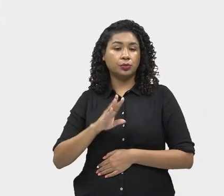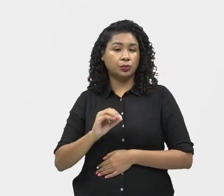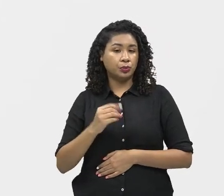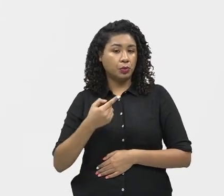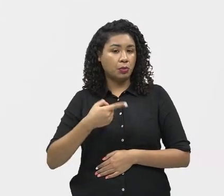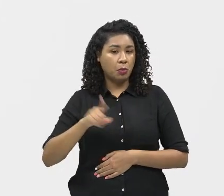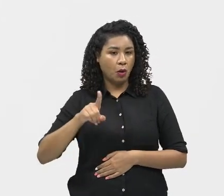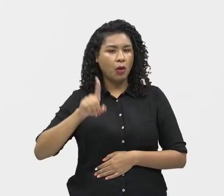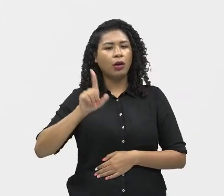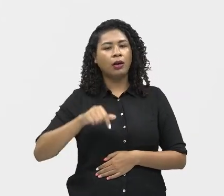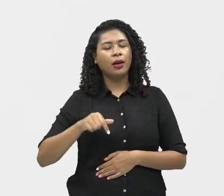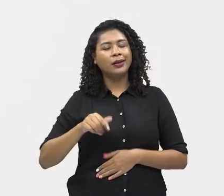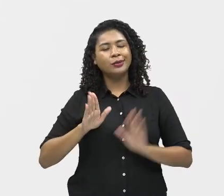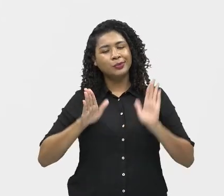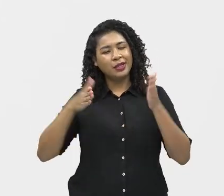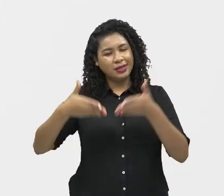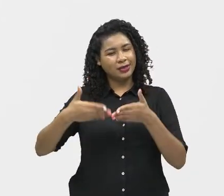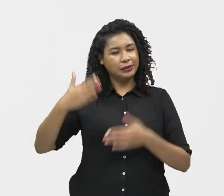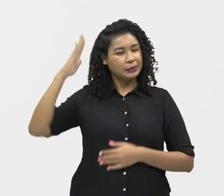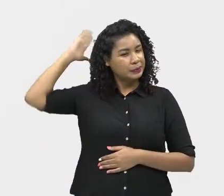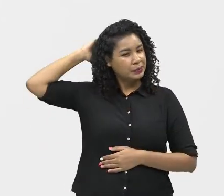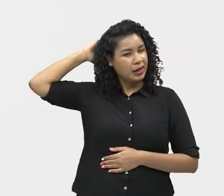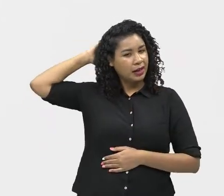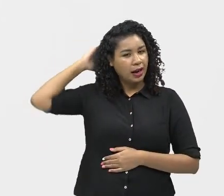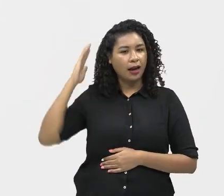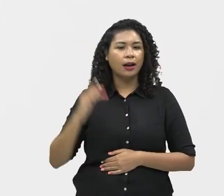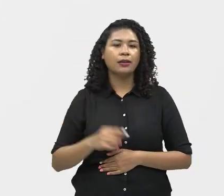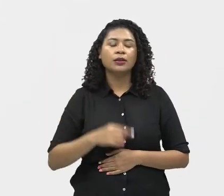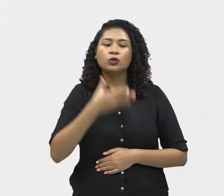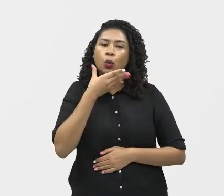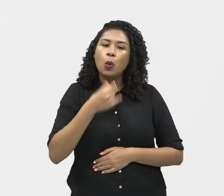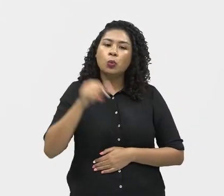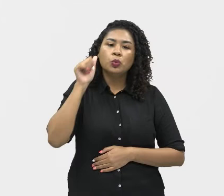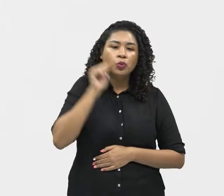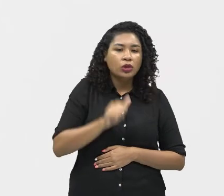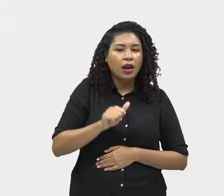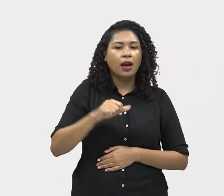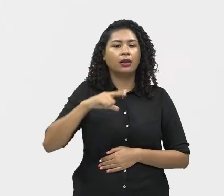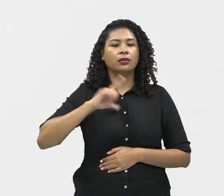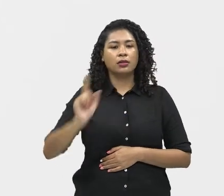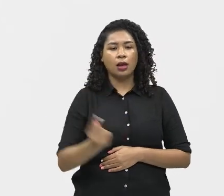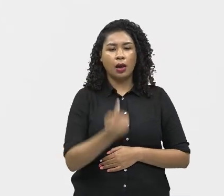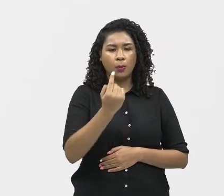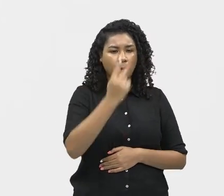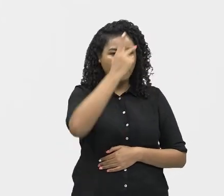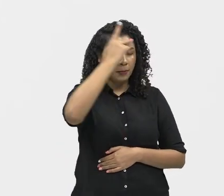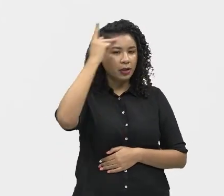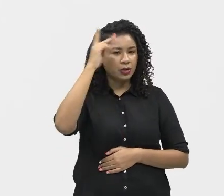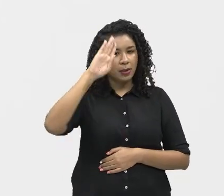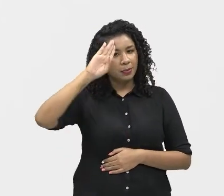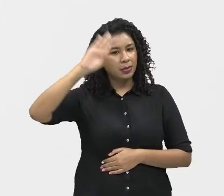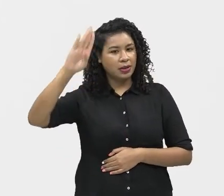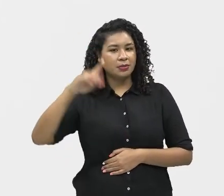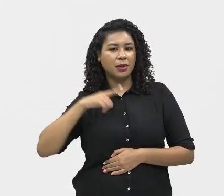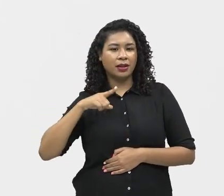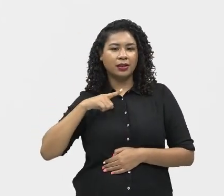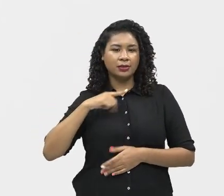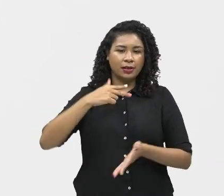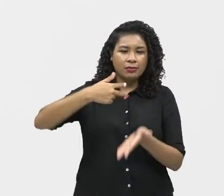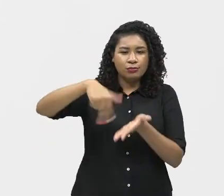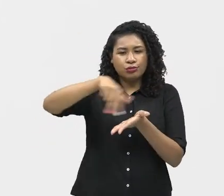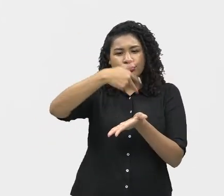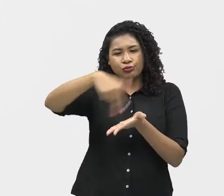típica do Pará, formada por homens e mulheres, com solistas no centro que baila com